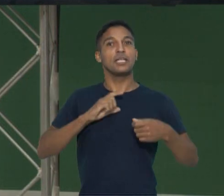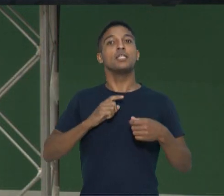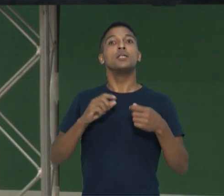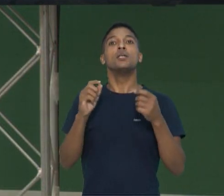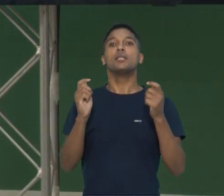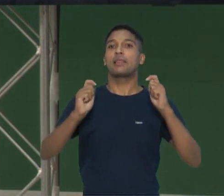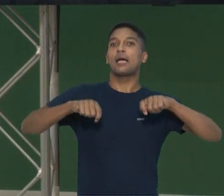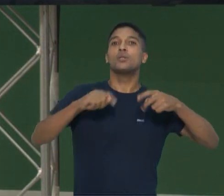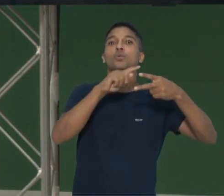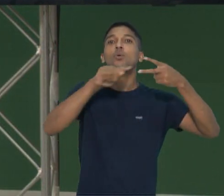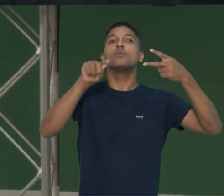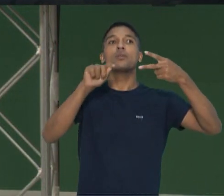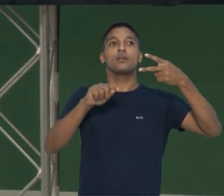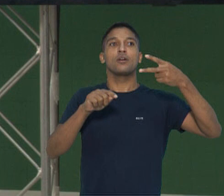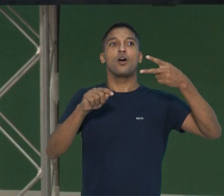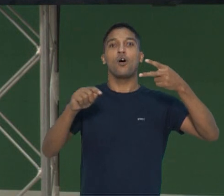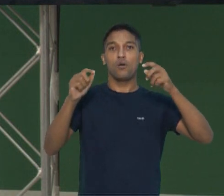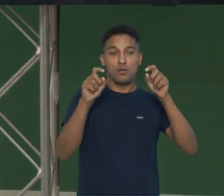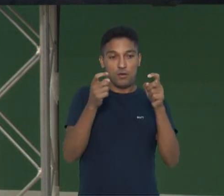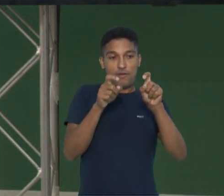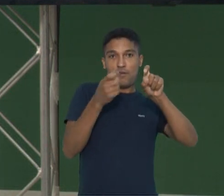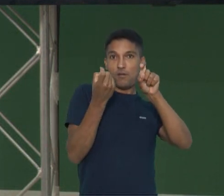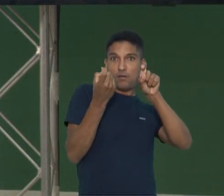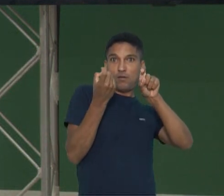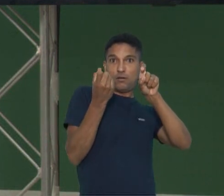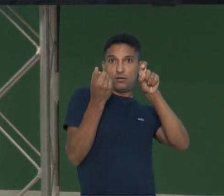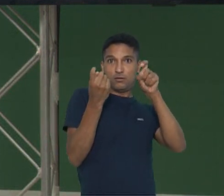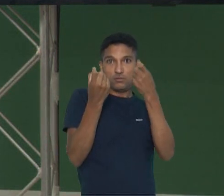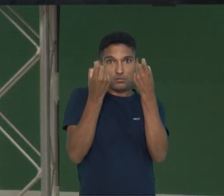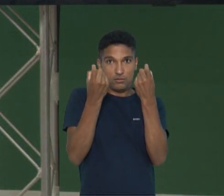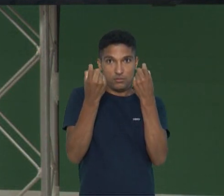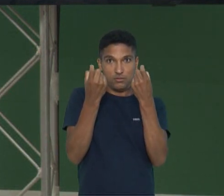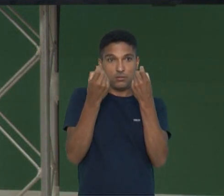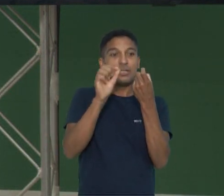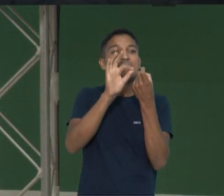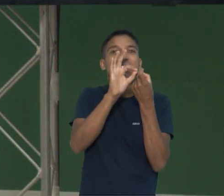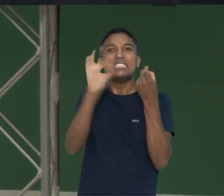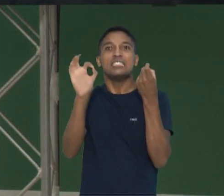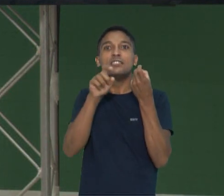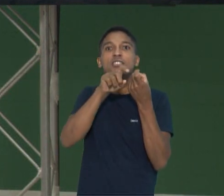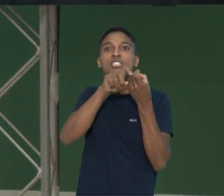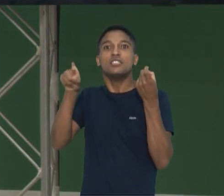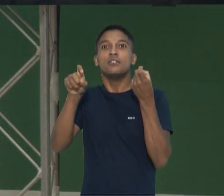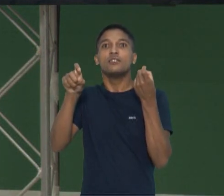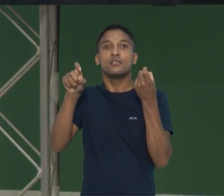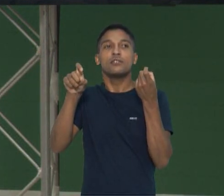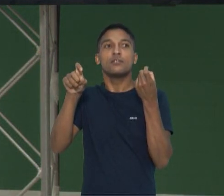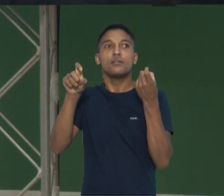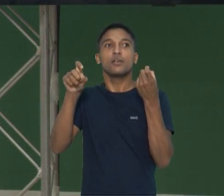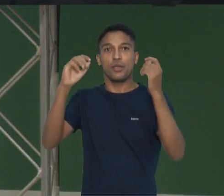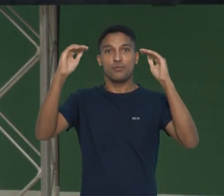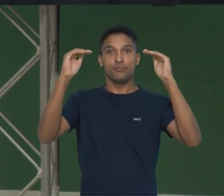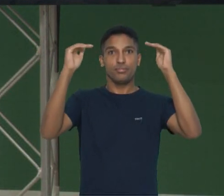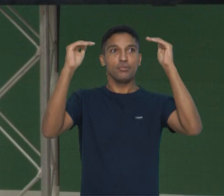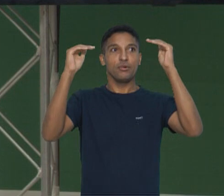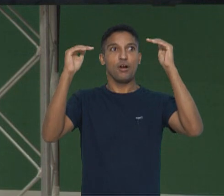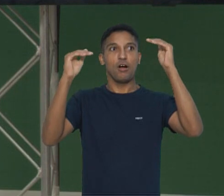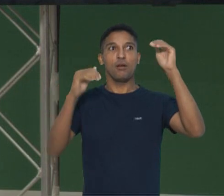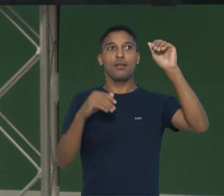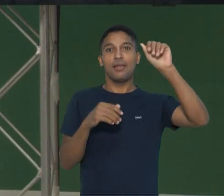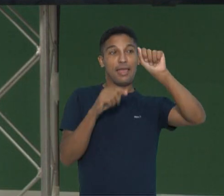Primeiro, quando os focos estão sobre o eixo X. Então, o X vai estar acima do valor